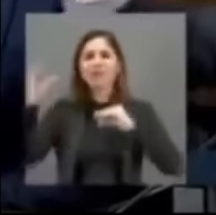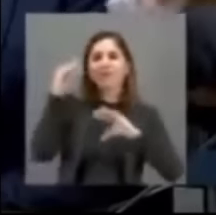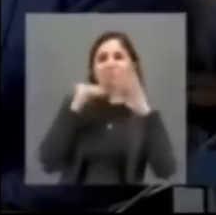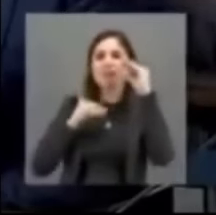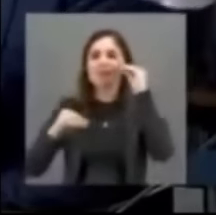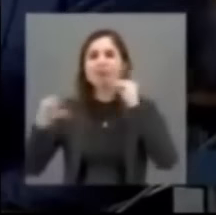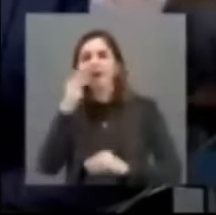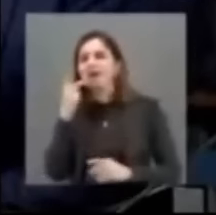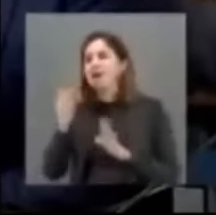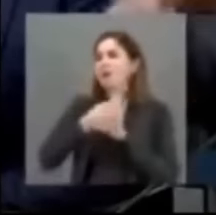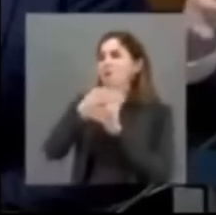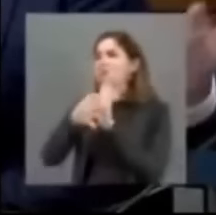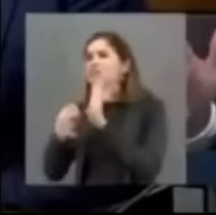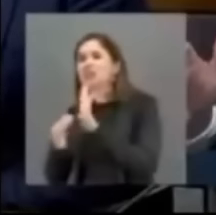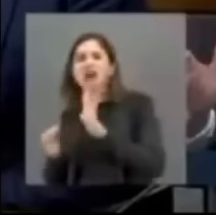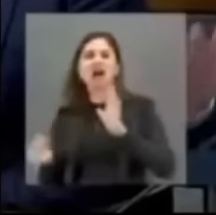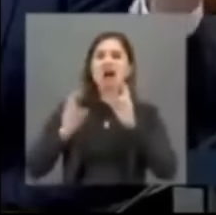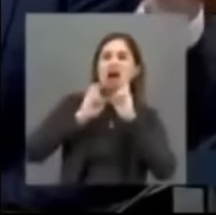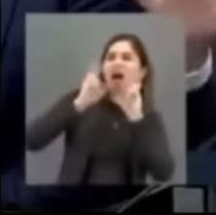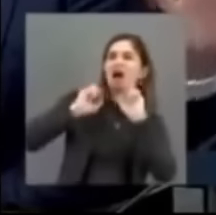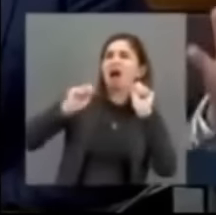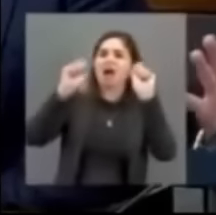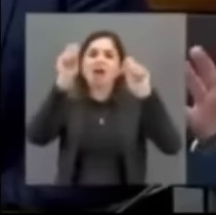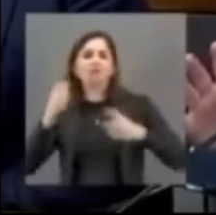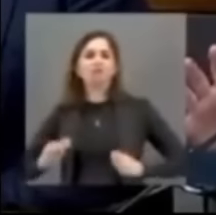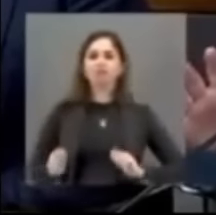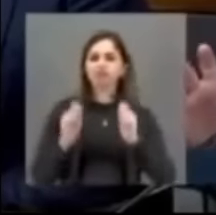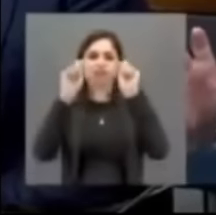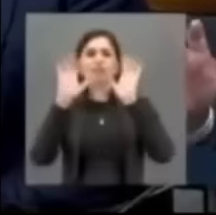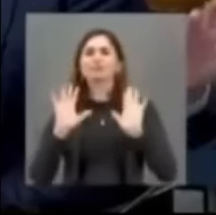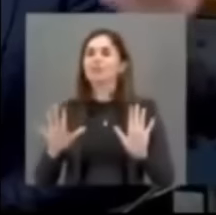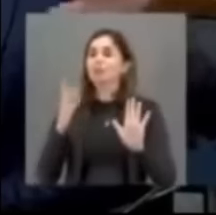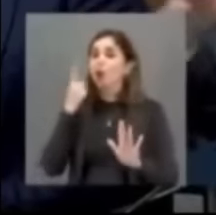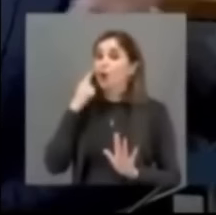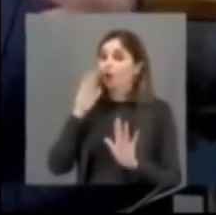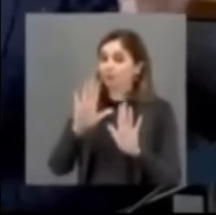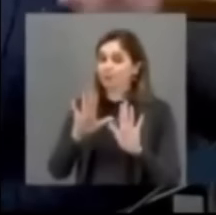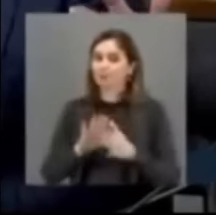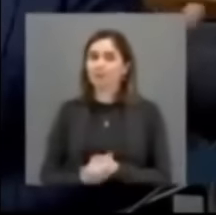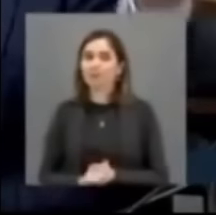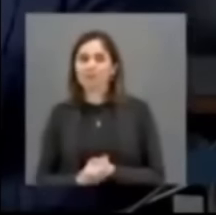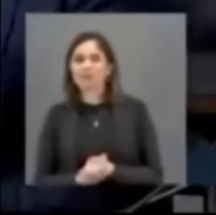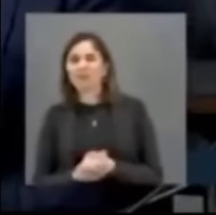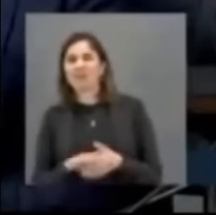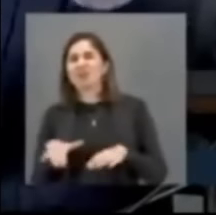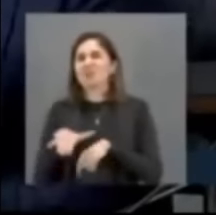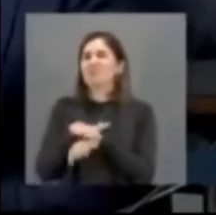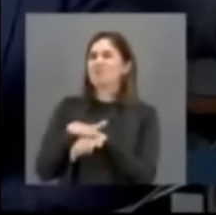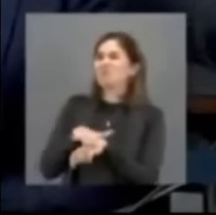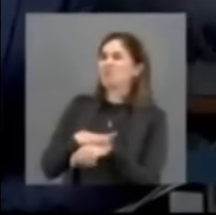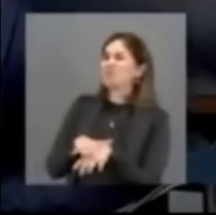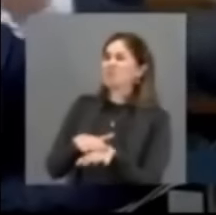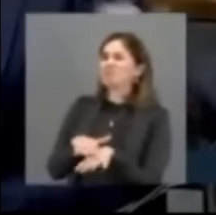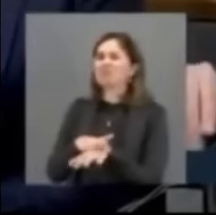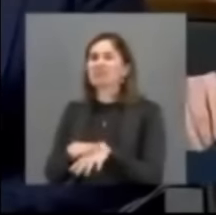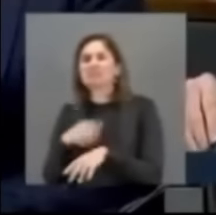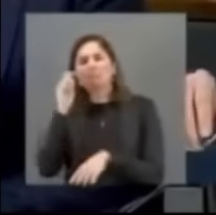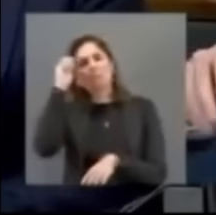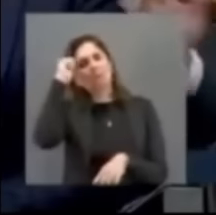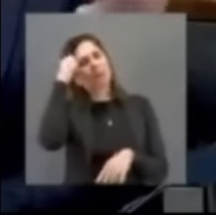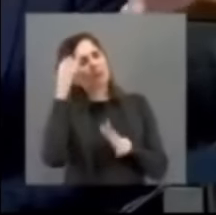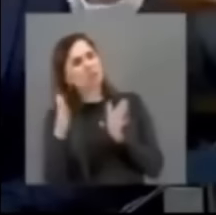piti D chilique gritaria mas é o seguinte conversinha de racismo ai o preto pobre